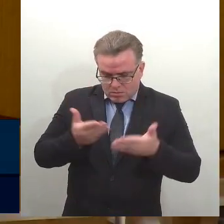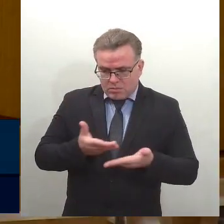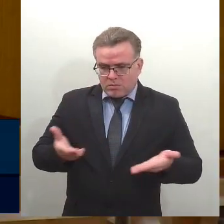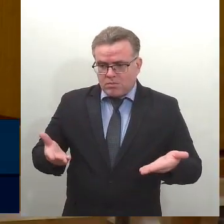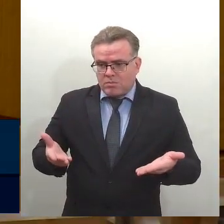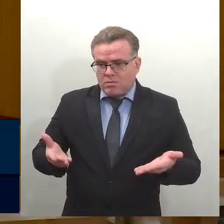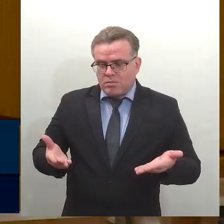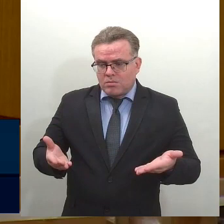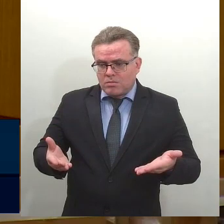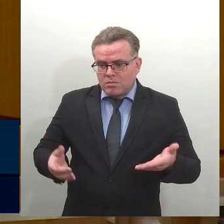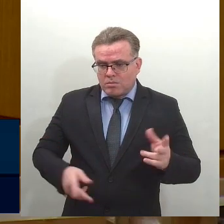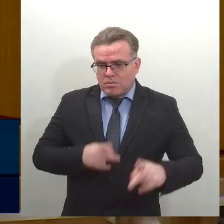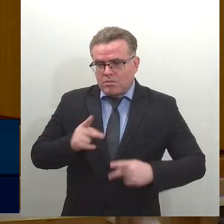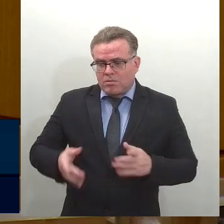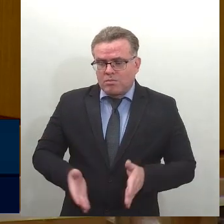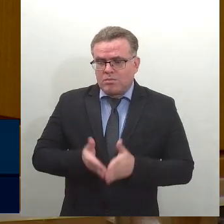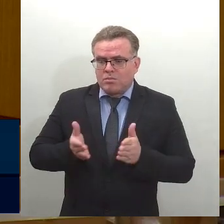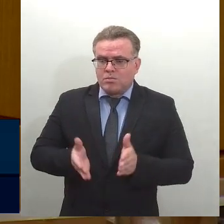quando você